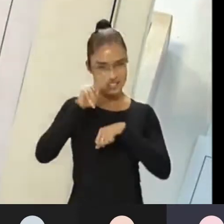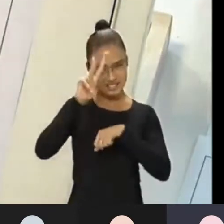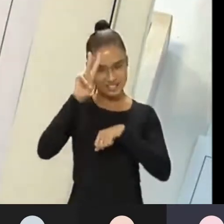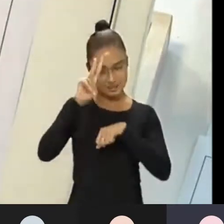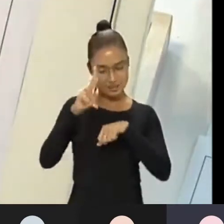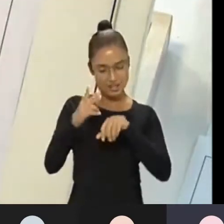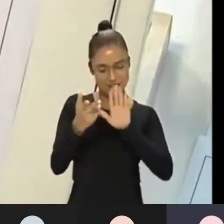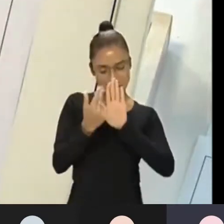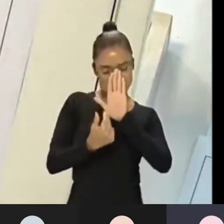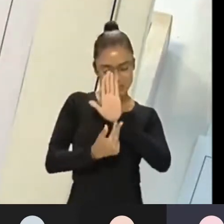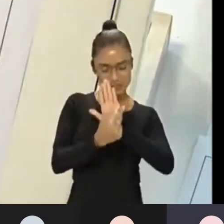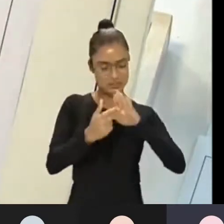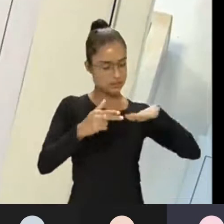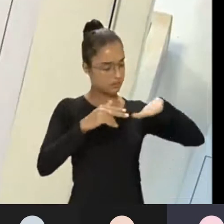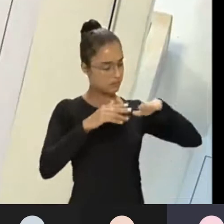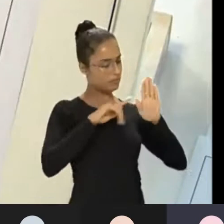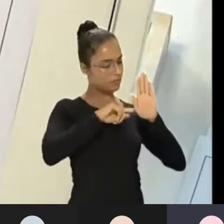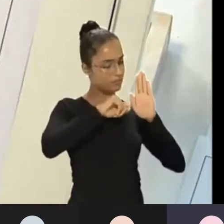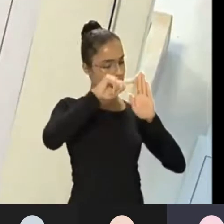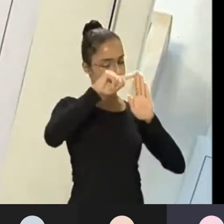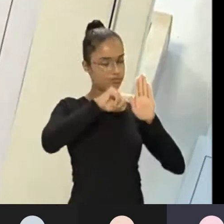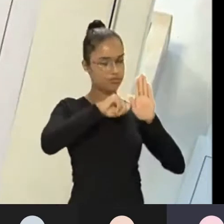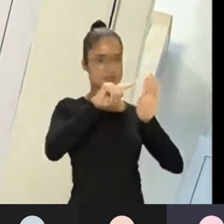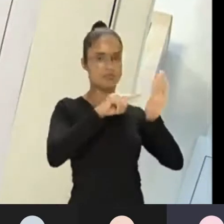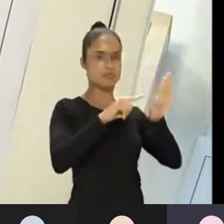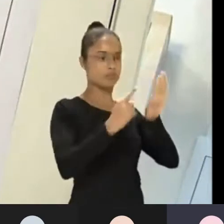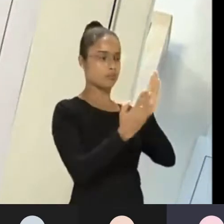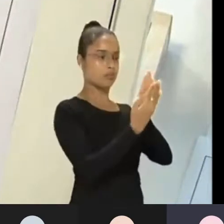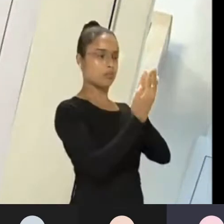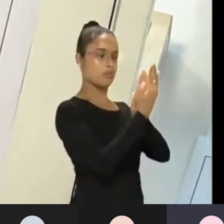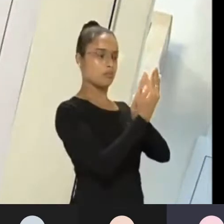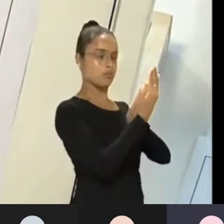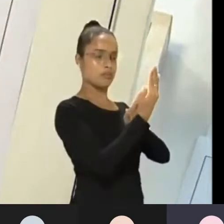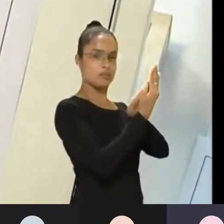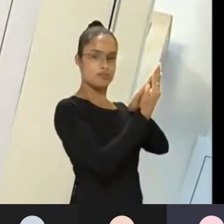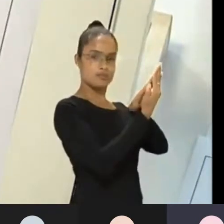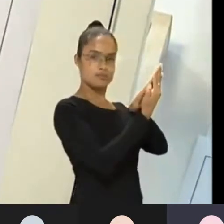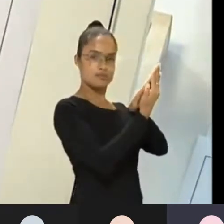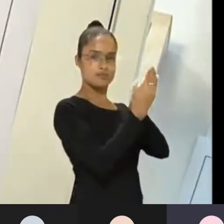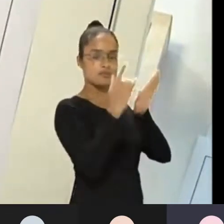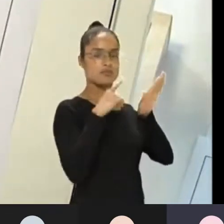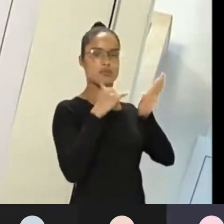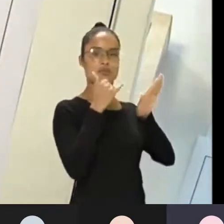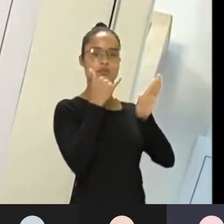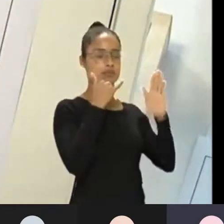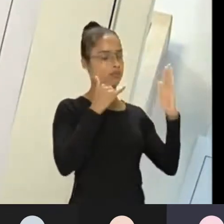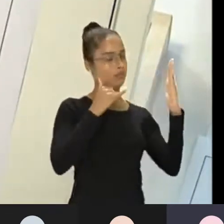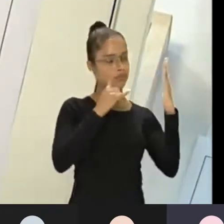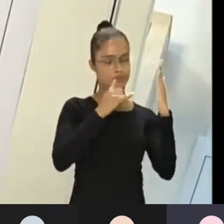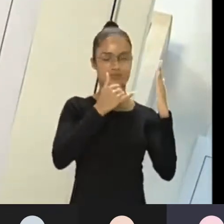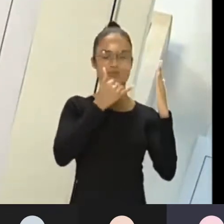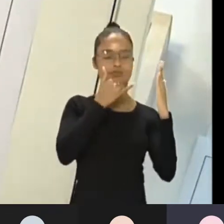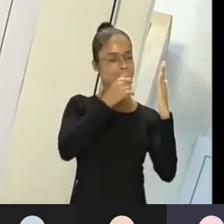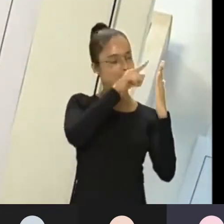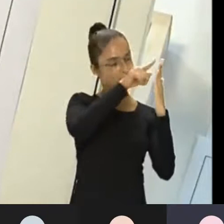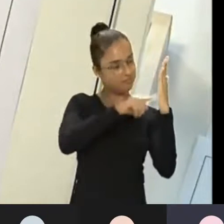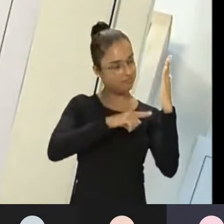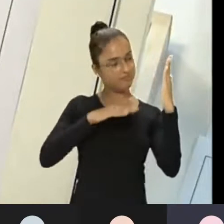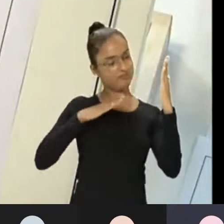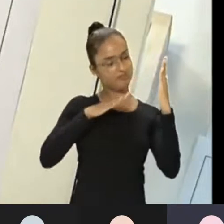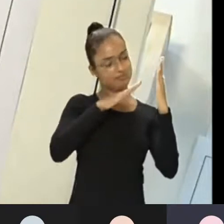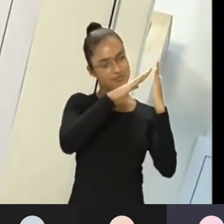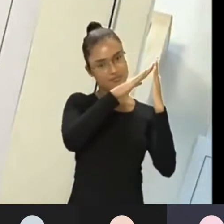Bom, feita a vista frontal, é o primeiro passo para fazer a representação isométrica. Eu já tenho um eixo aqui, Y,